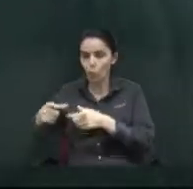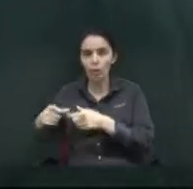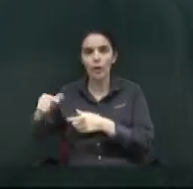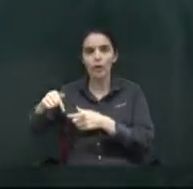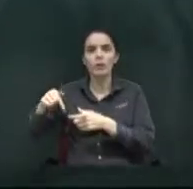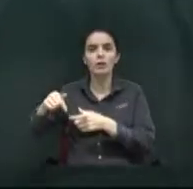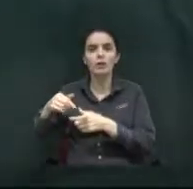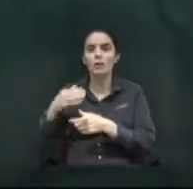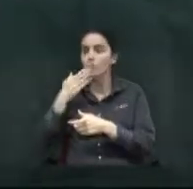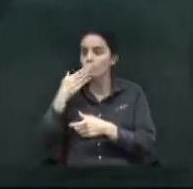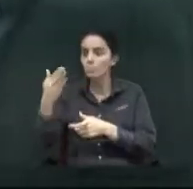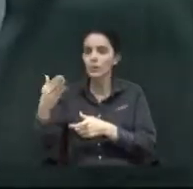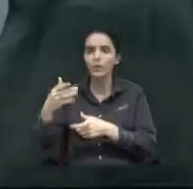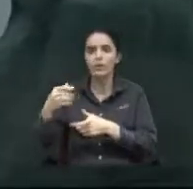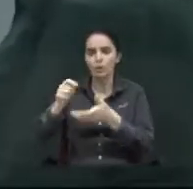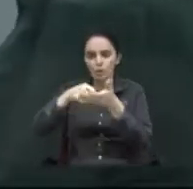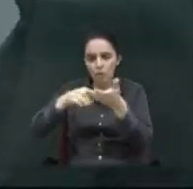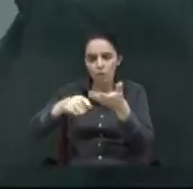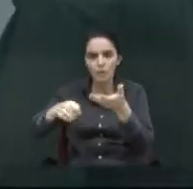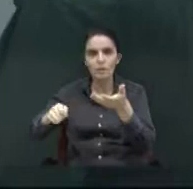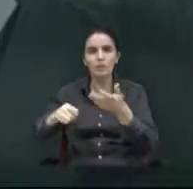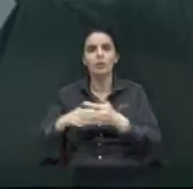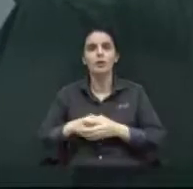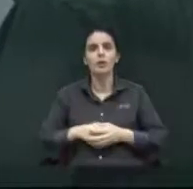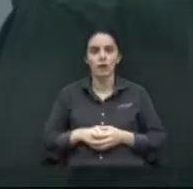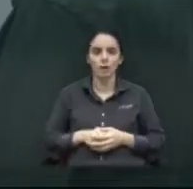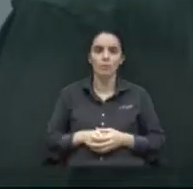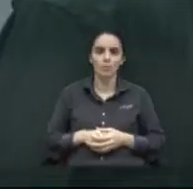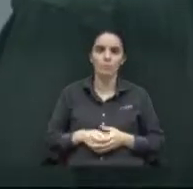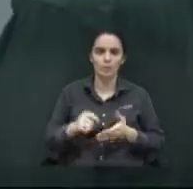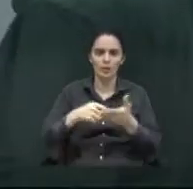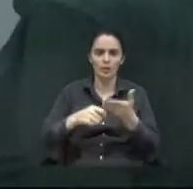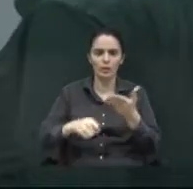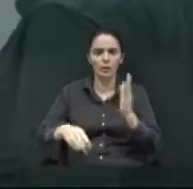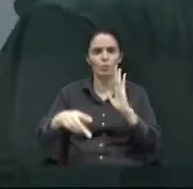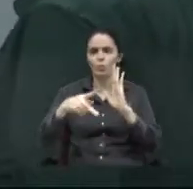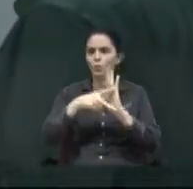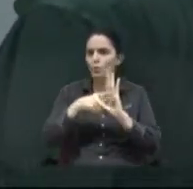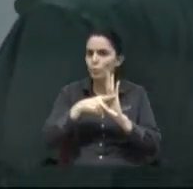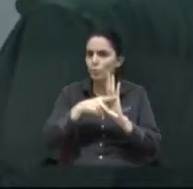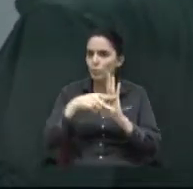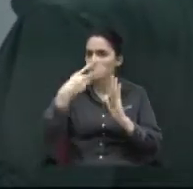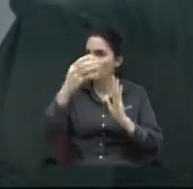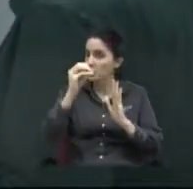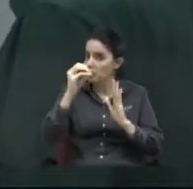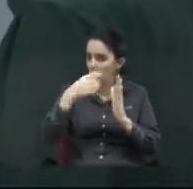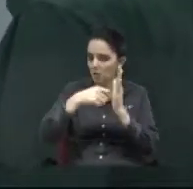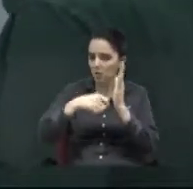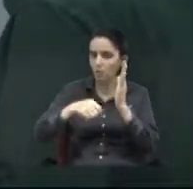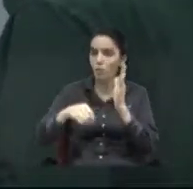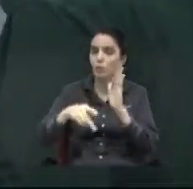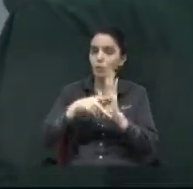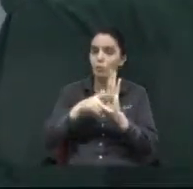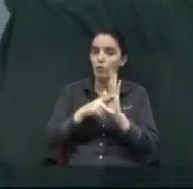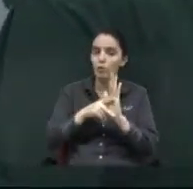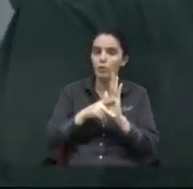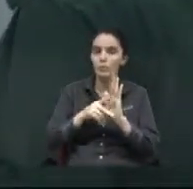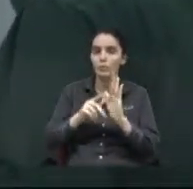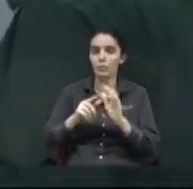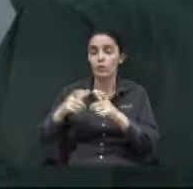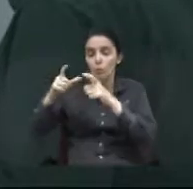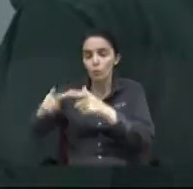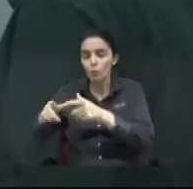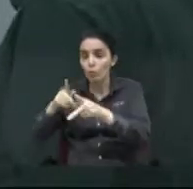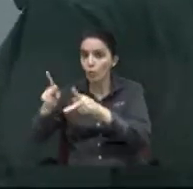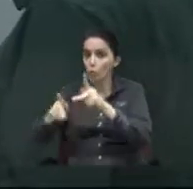estamos colocando no calendário. Então, na minha opinião, seria importante se nós conseguíssemos as 30 assinaturas lá fora, com a população mesmo,